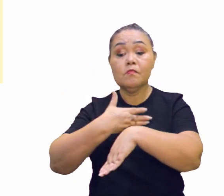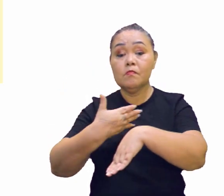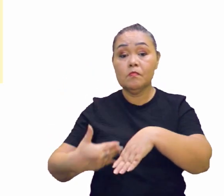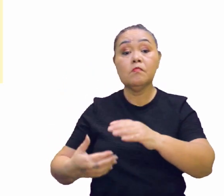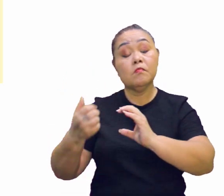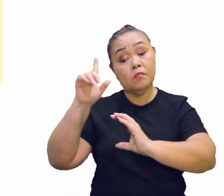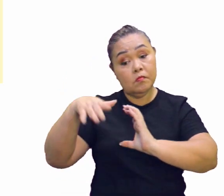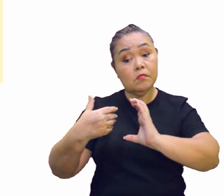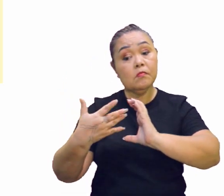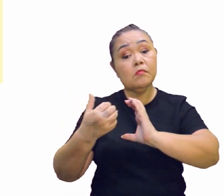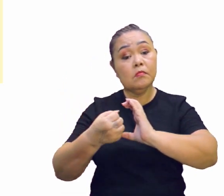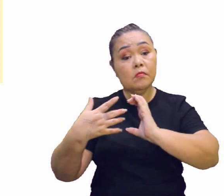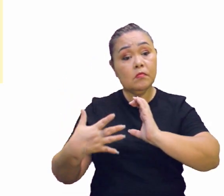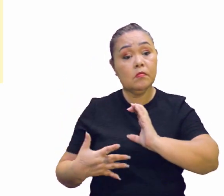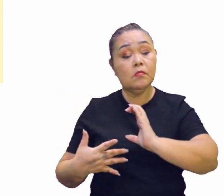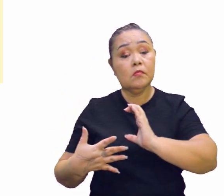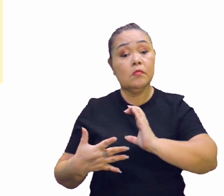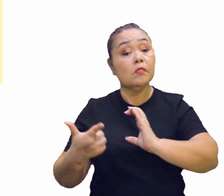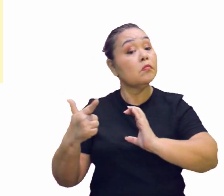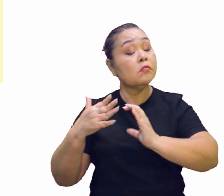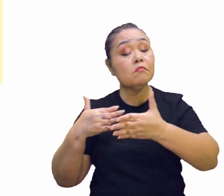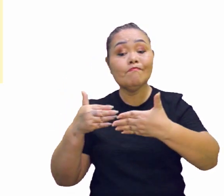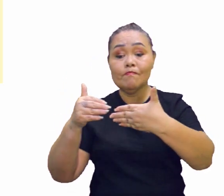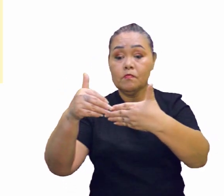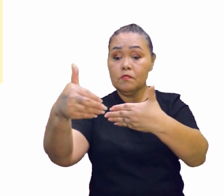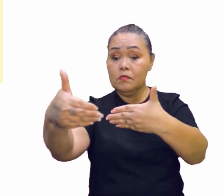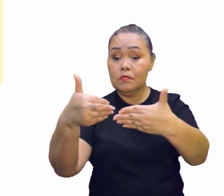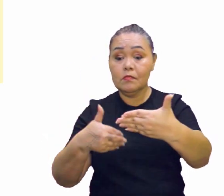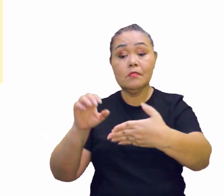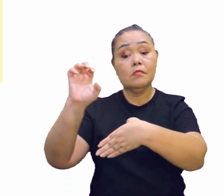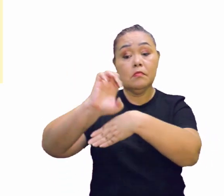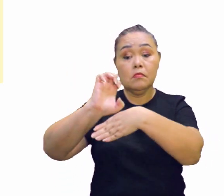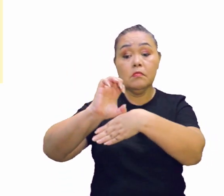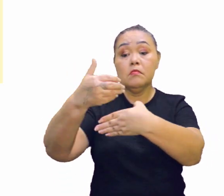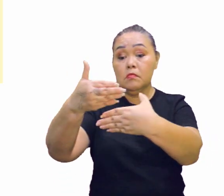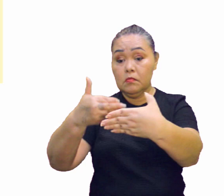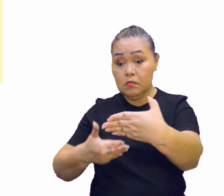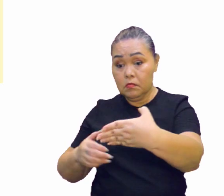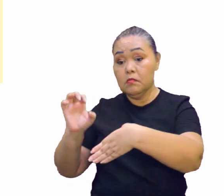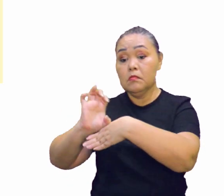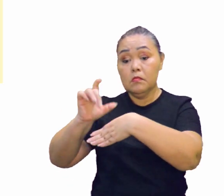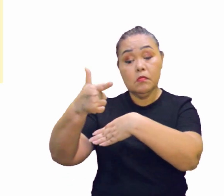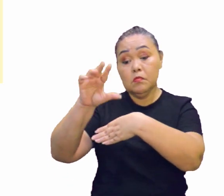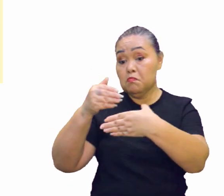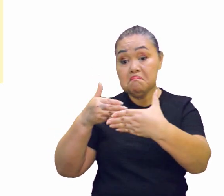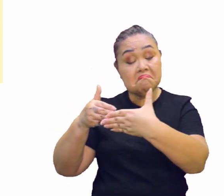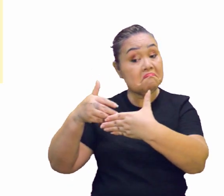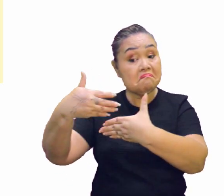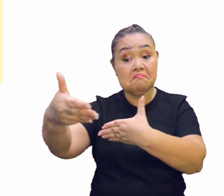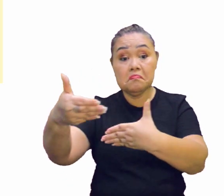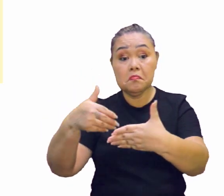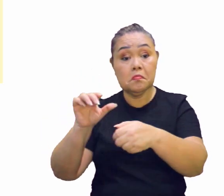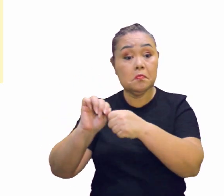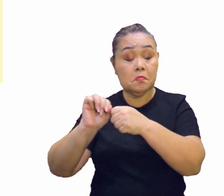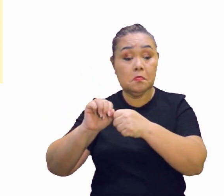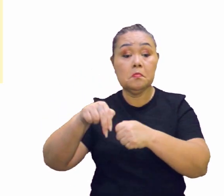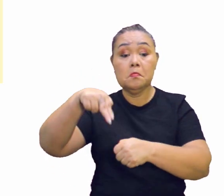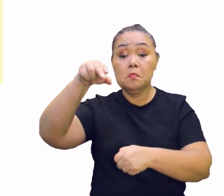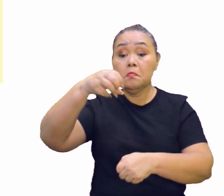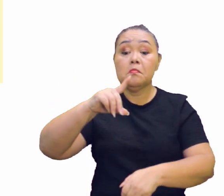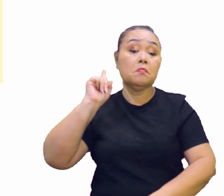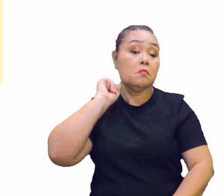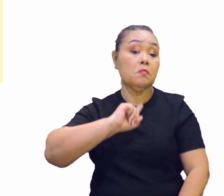é uma característica. Não acompanhar os limites do estado. E, por exemplo, o norte de Minas, que